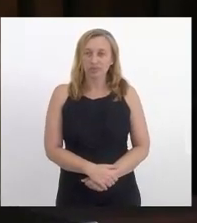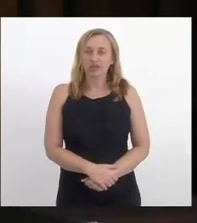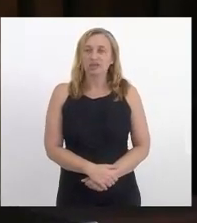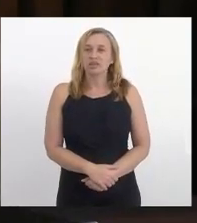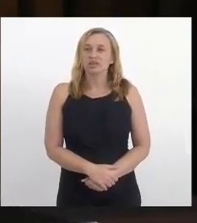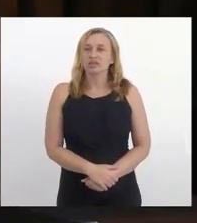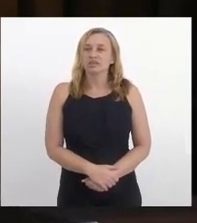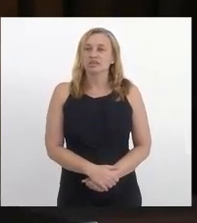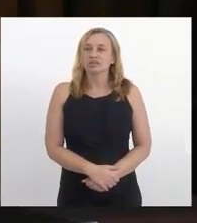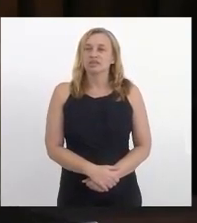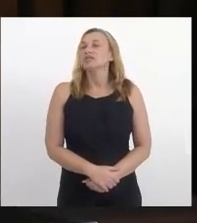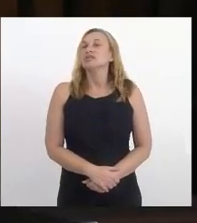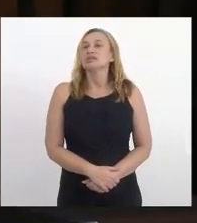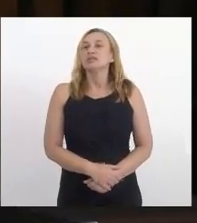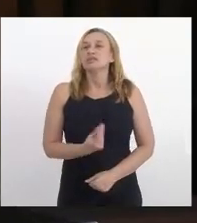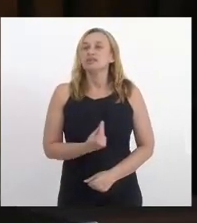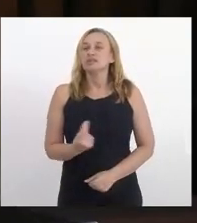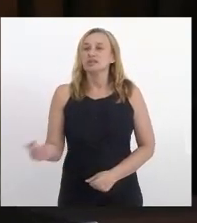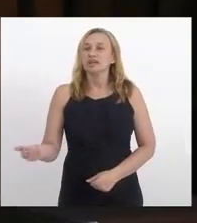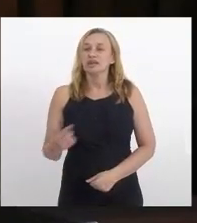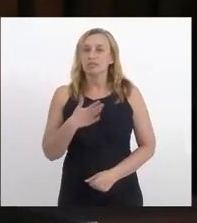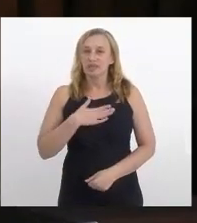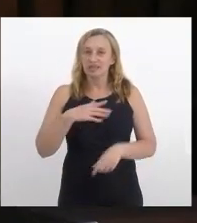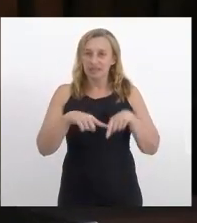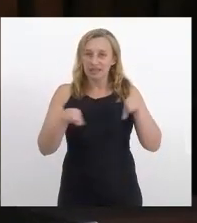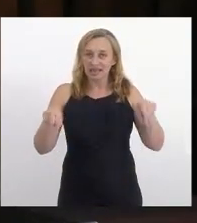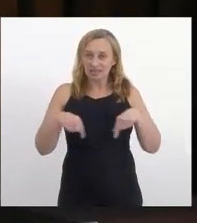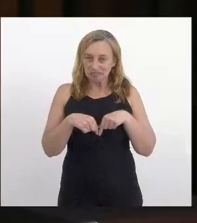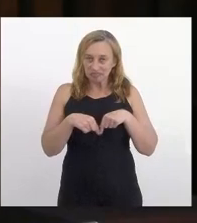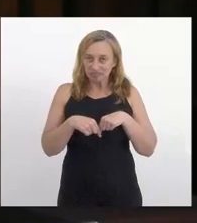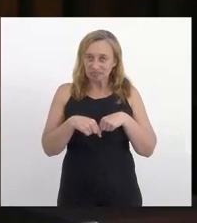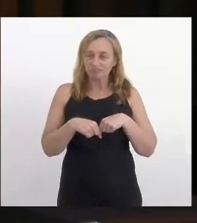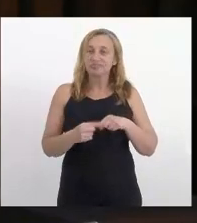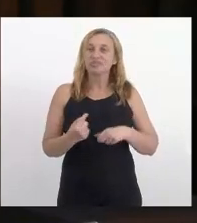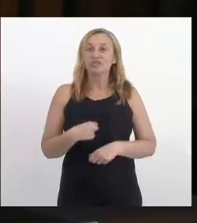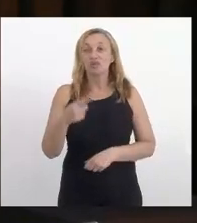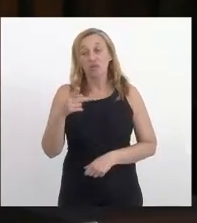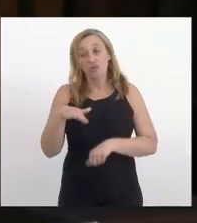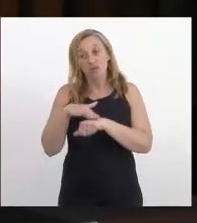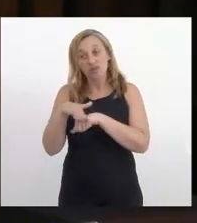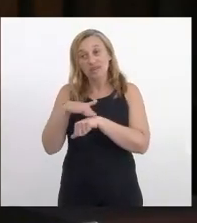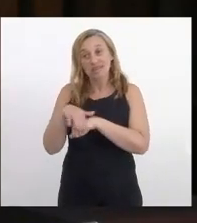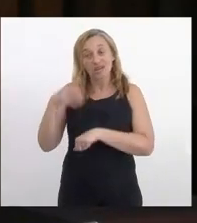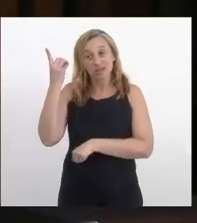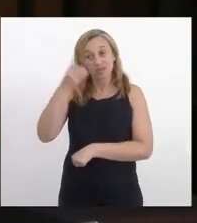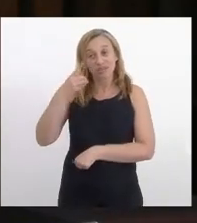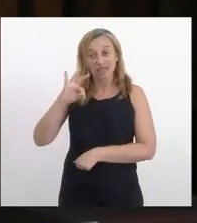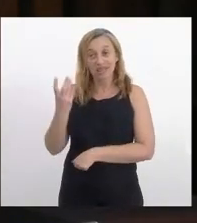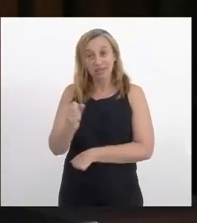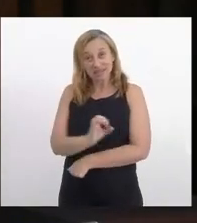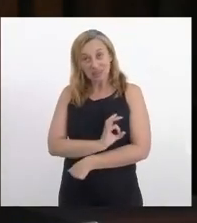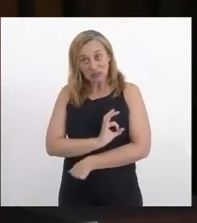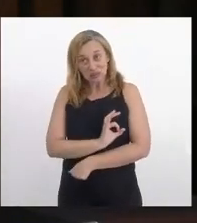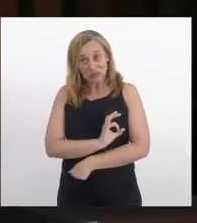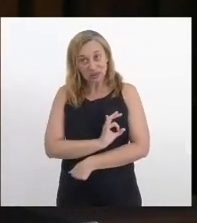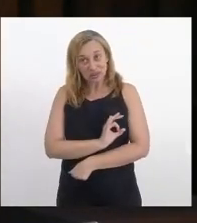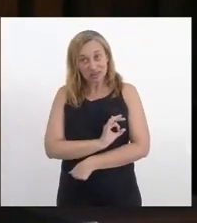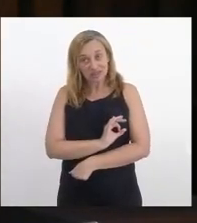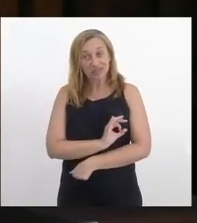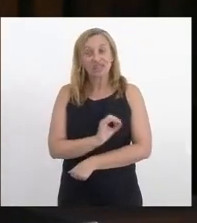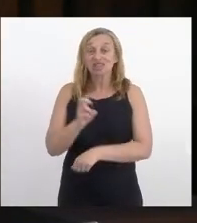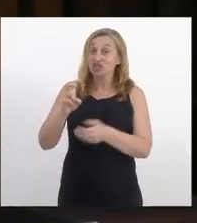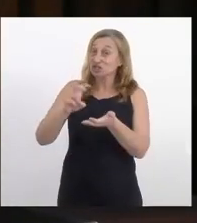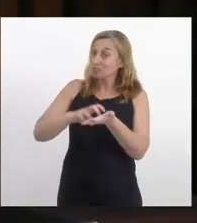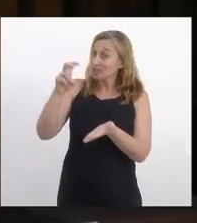Eu saí do meu gabinete e fui falar com a deputada Marta Rocha, que na parte da